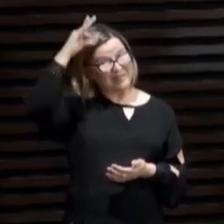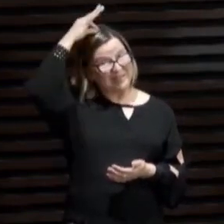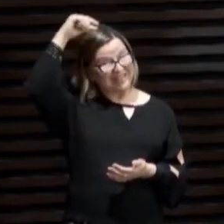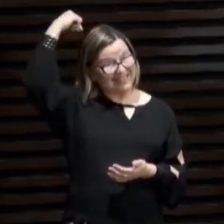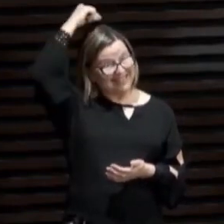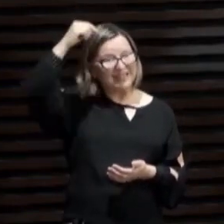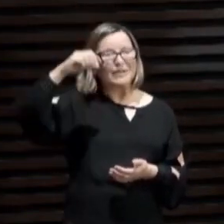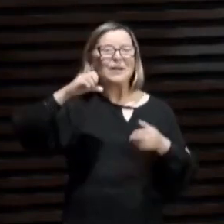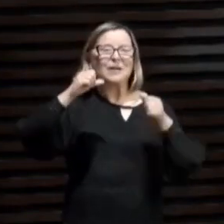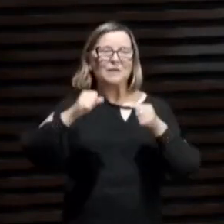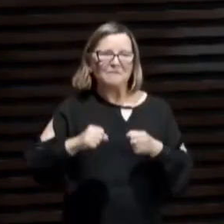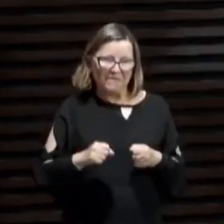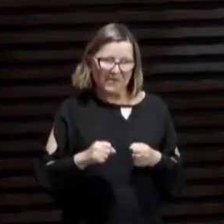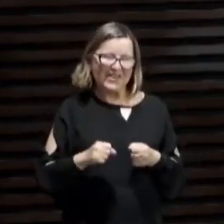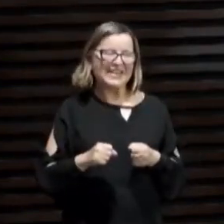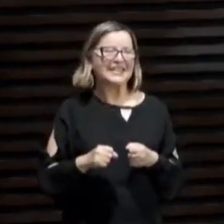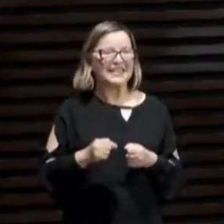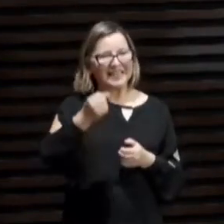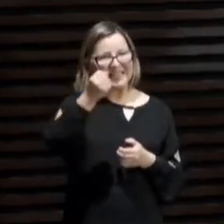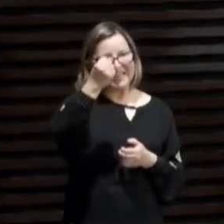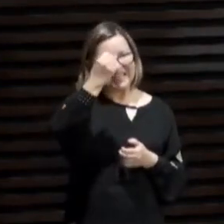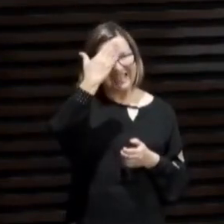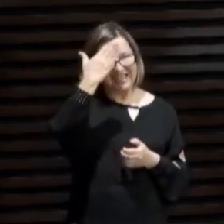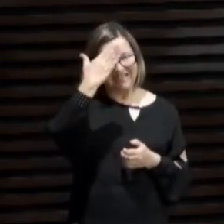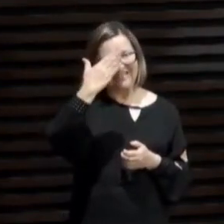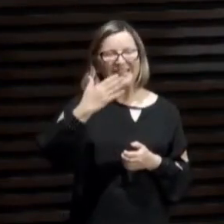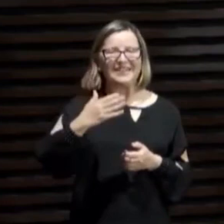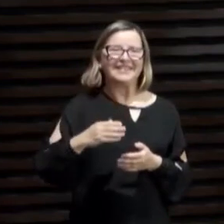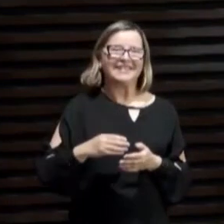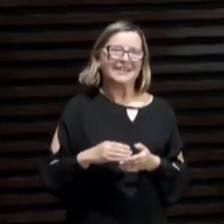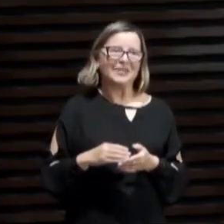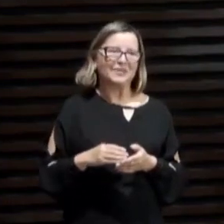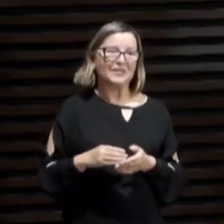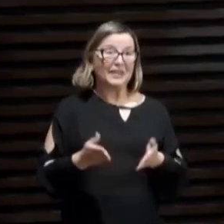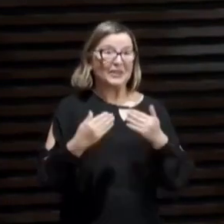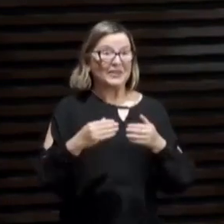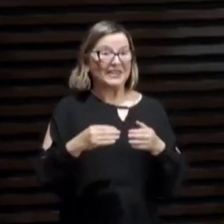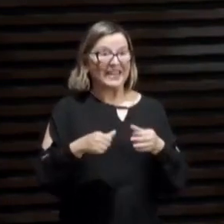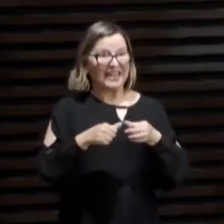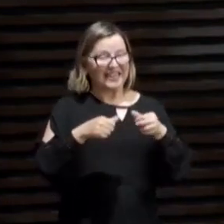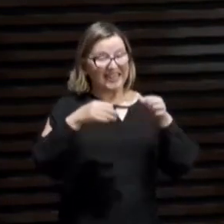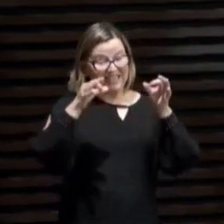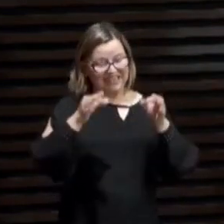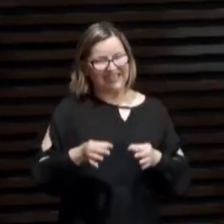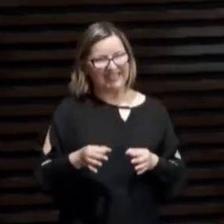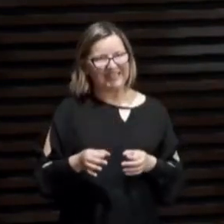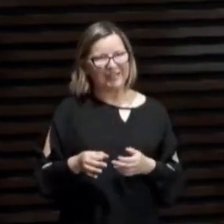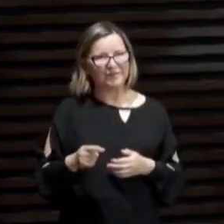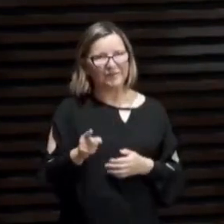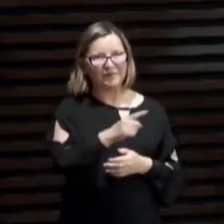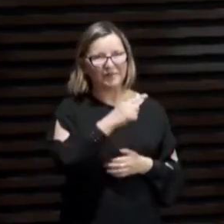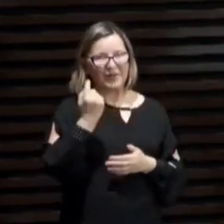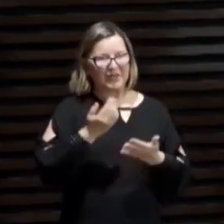pode fazer essa obra. Só Ele pode nos dar essa certeza. Nós estamos caminhando aqui